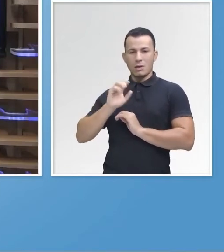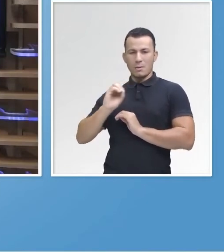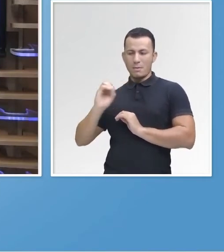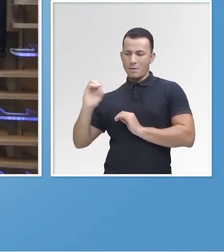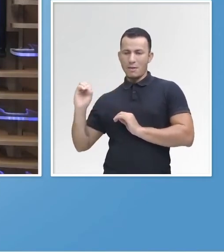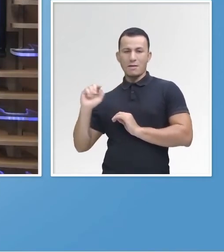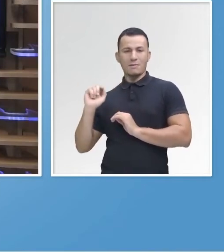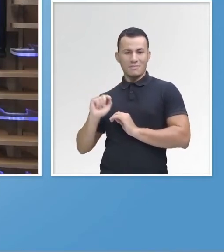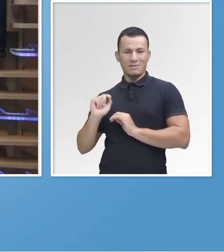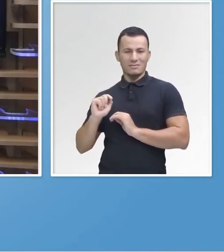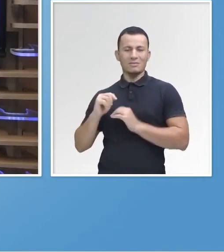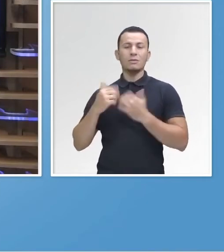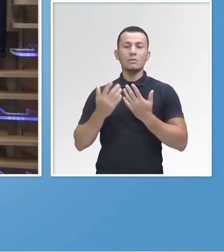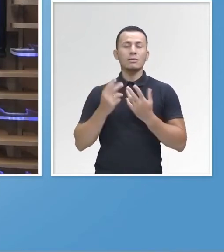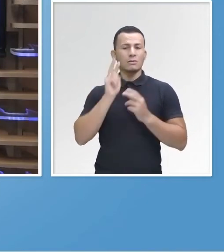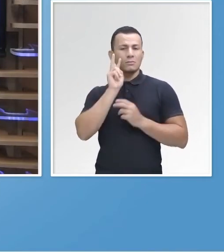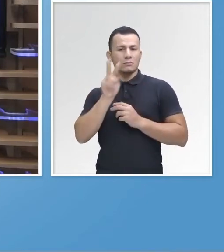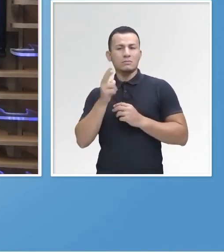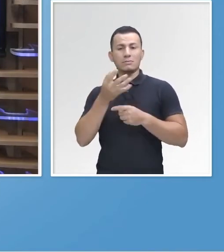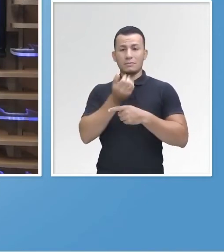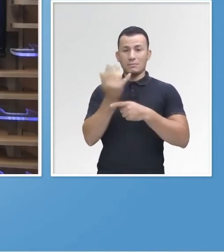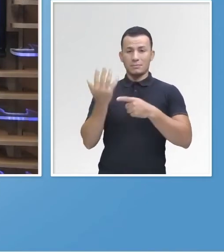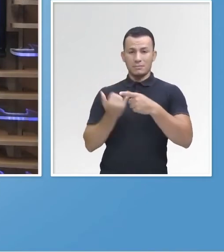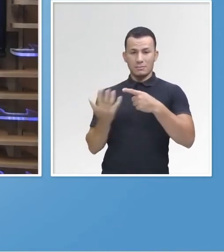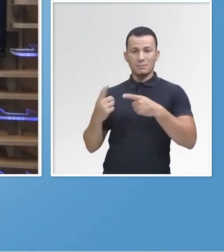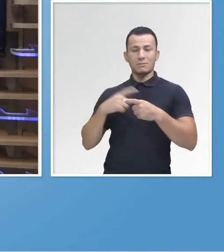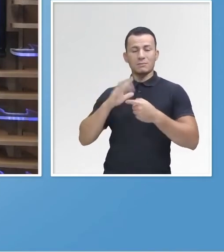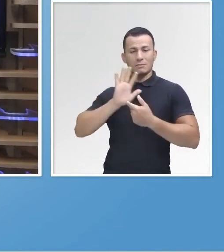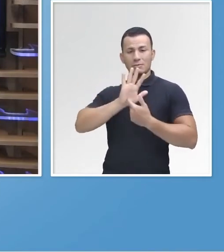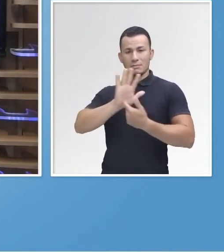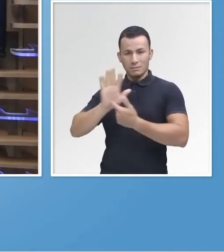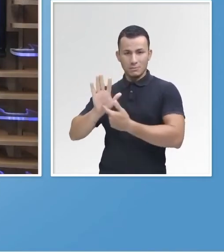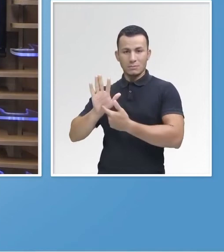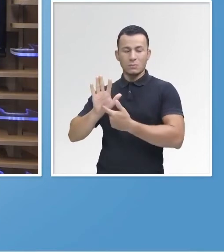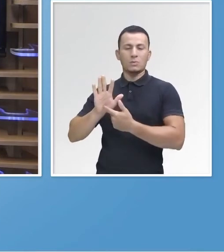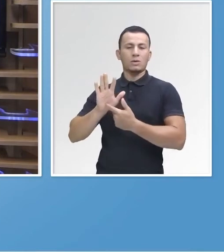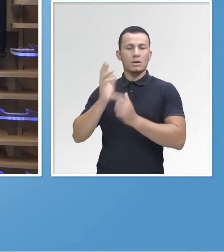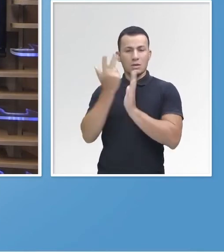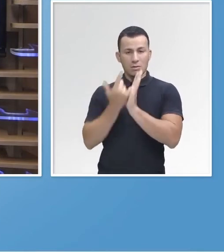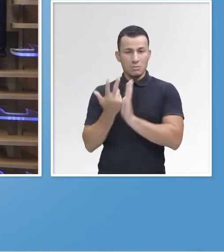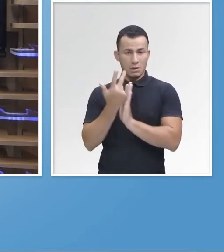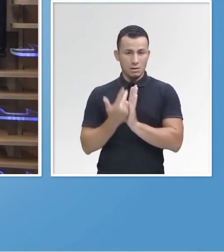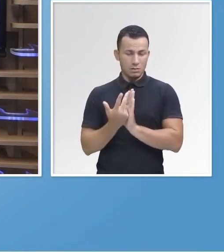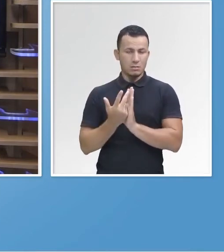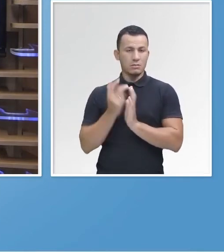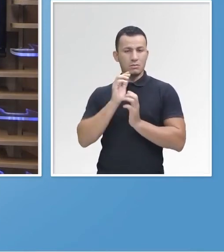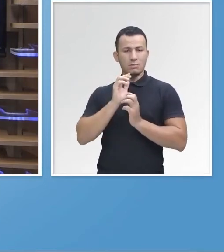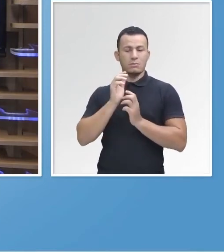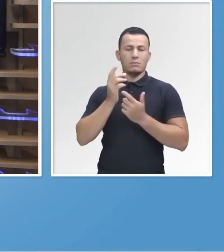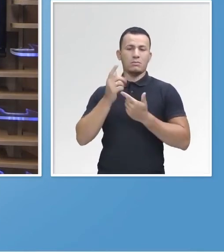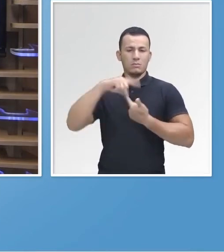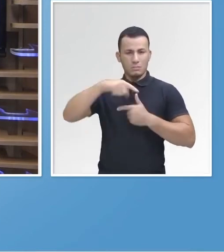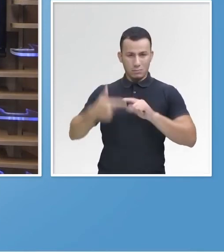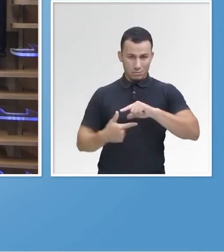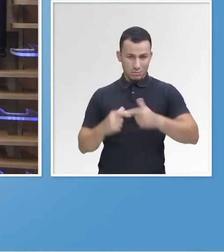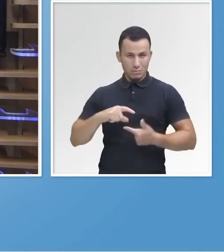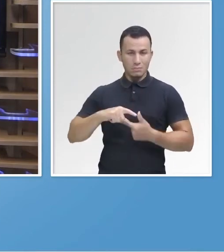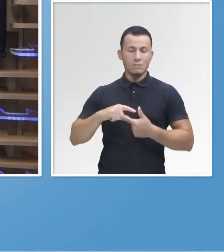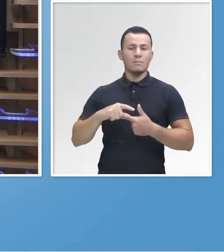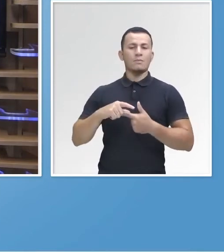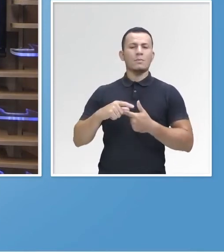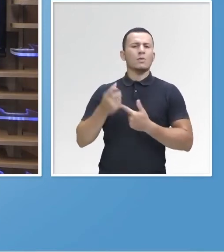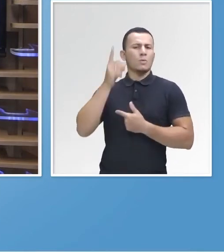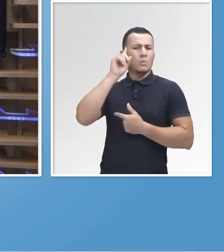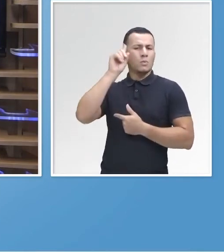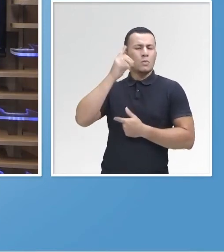então nós vimos que as relações elas podem aparecer como representações através de figuras geométricas Tá certo no nosso